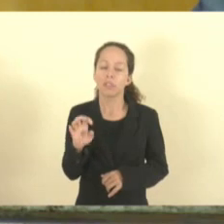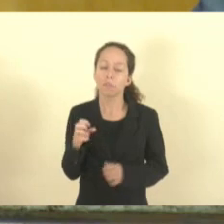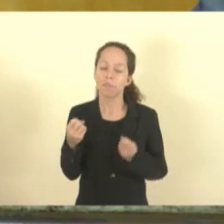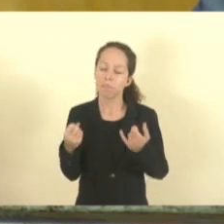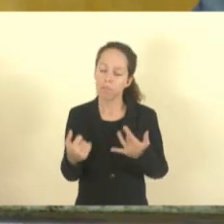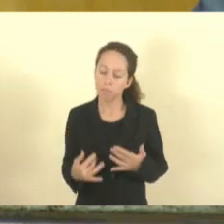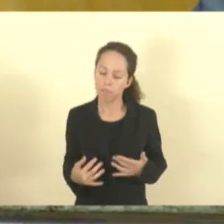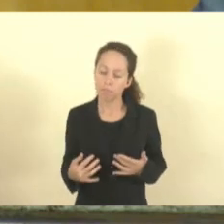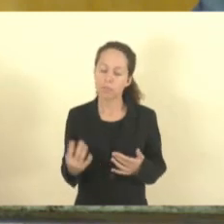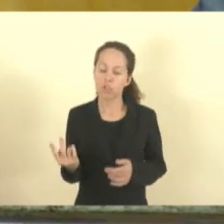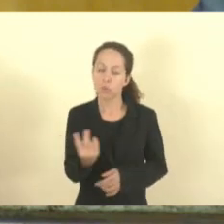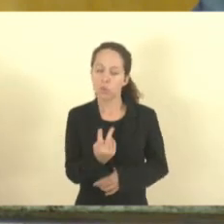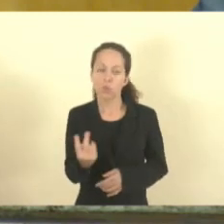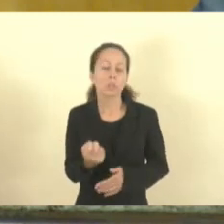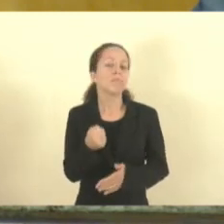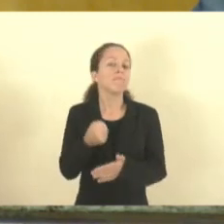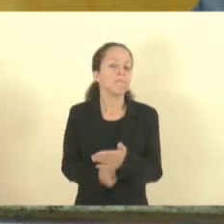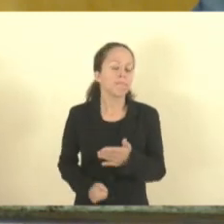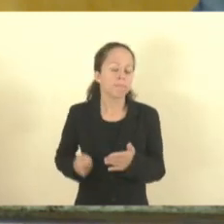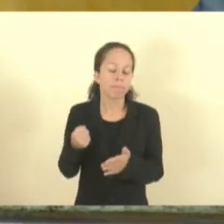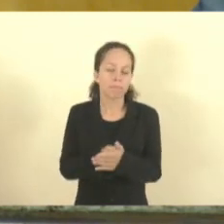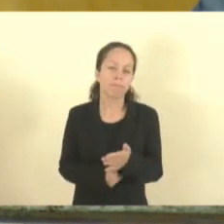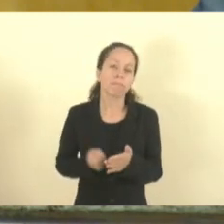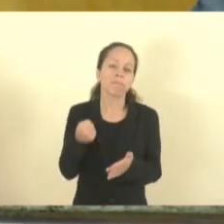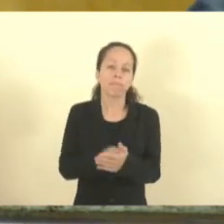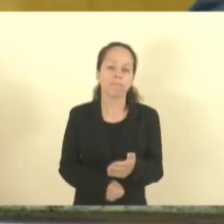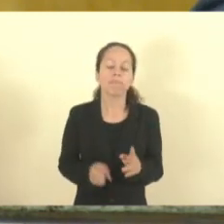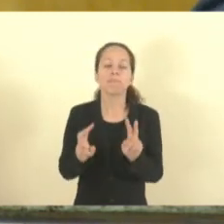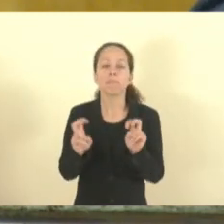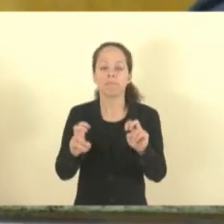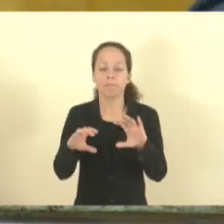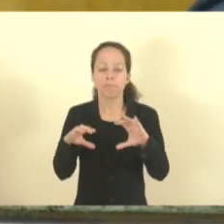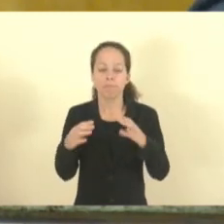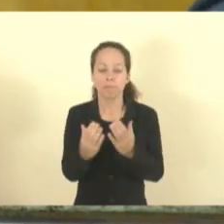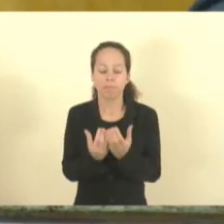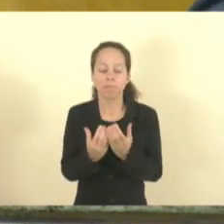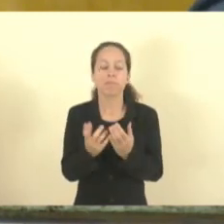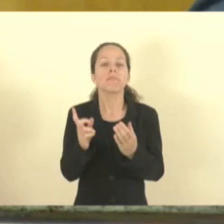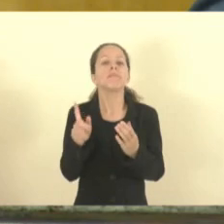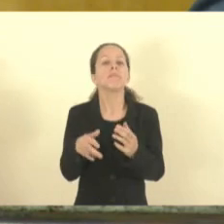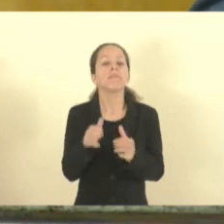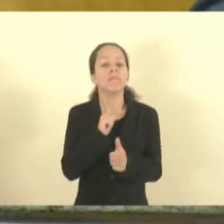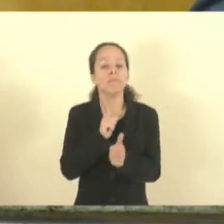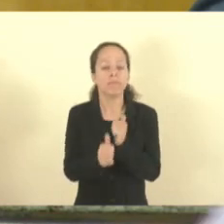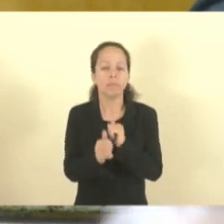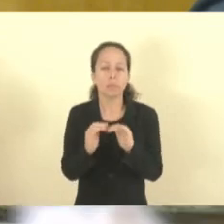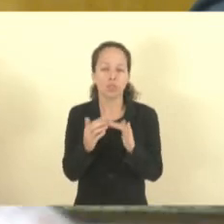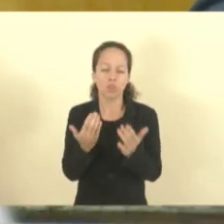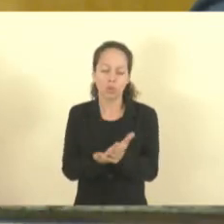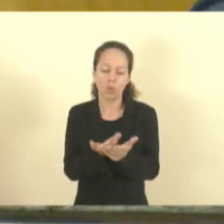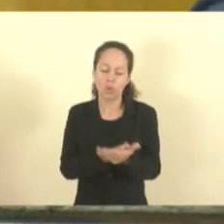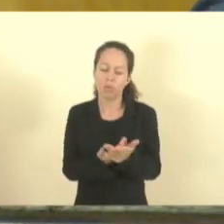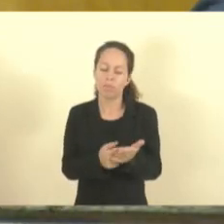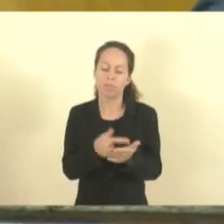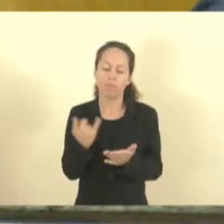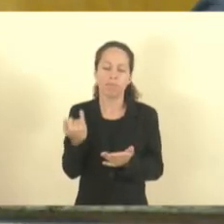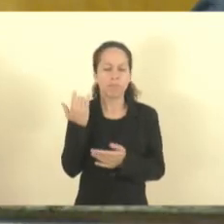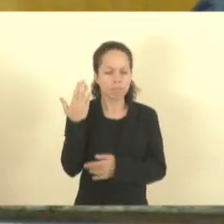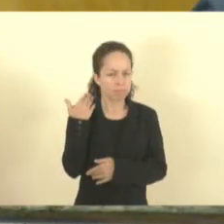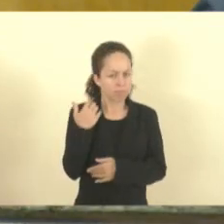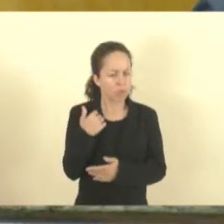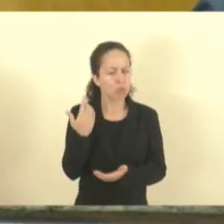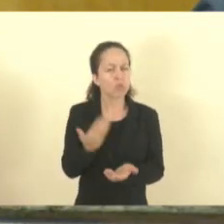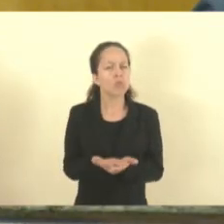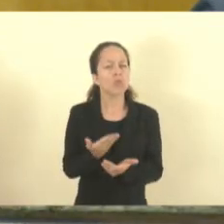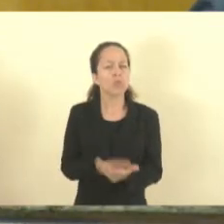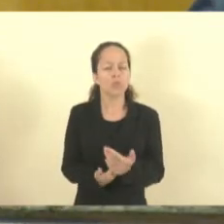deputada Irine pela luta em favor desse estádio, desse colégio que ali funciona, deputada Janete. Eu estudei ali no